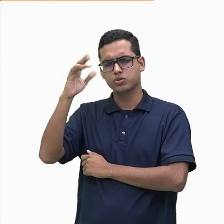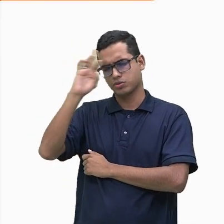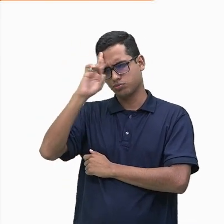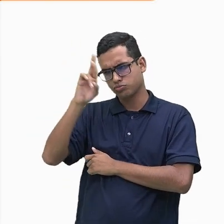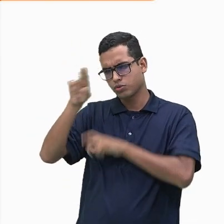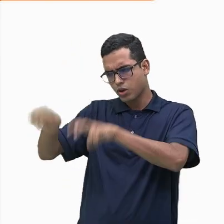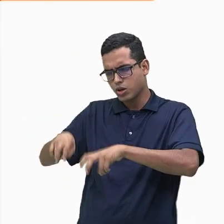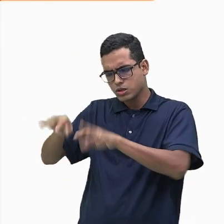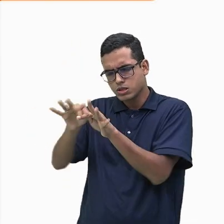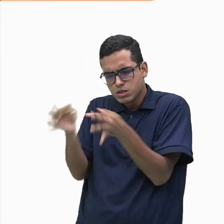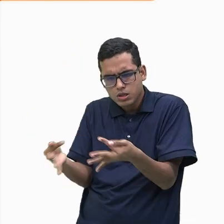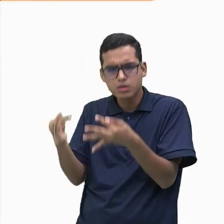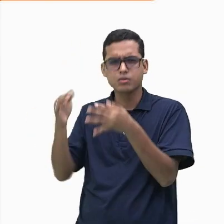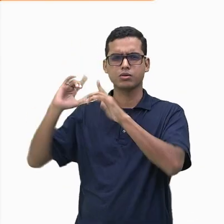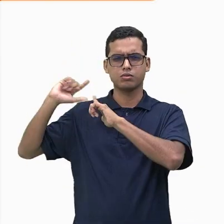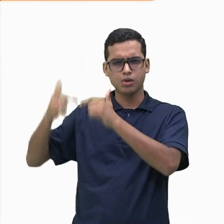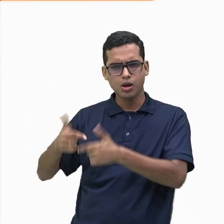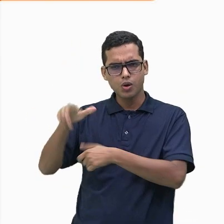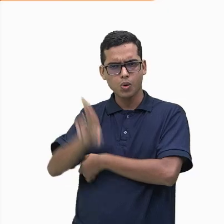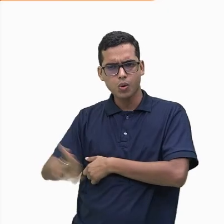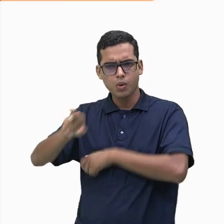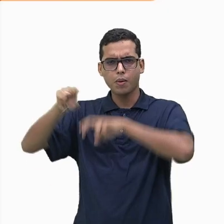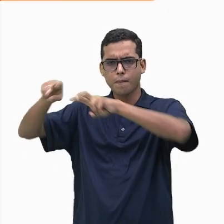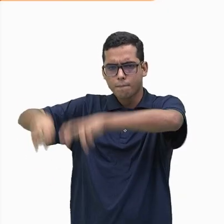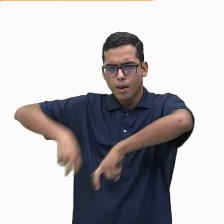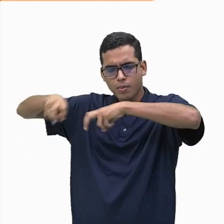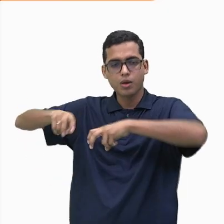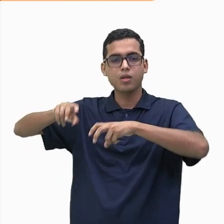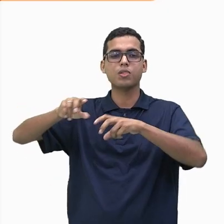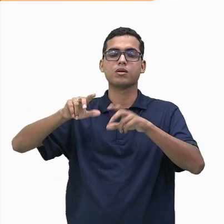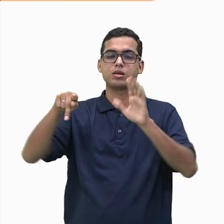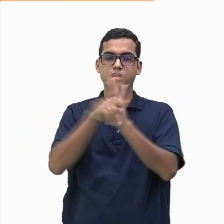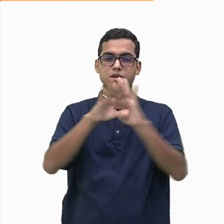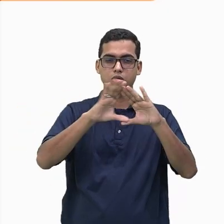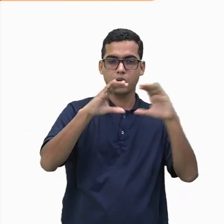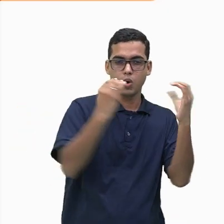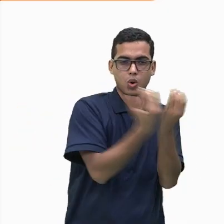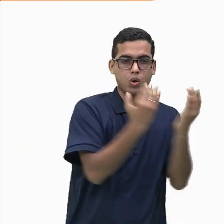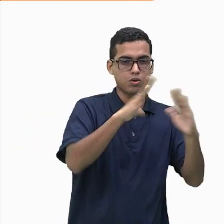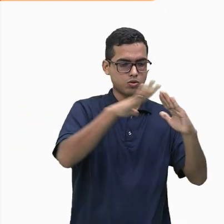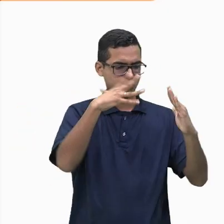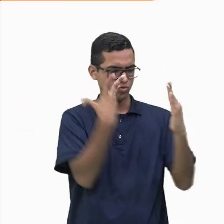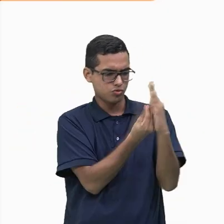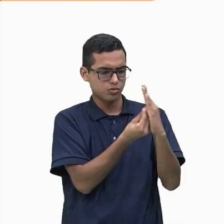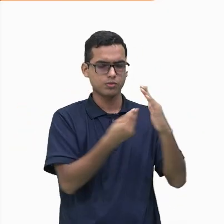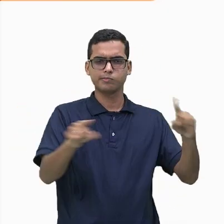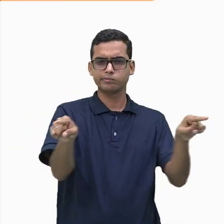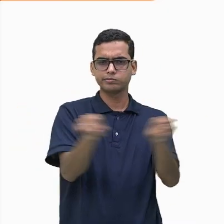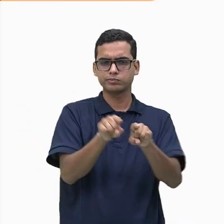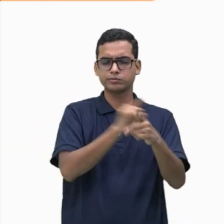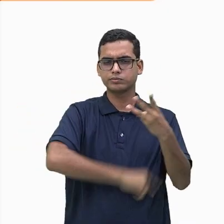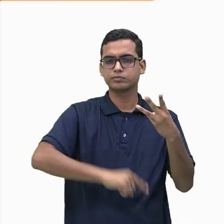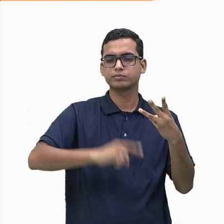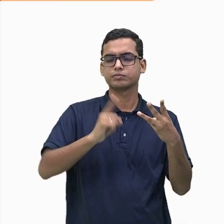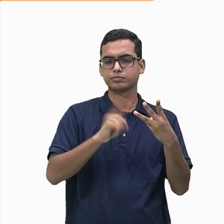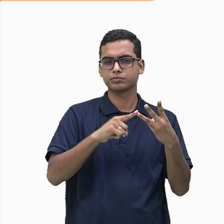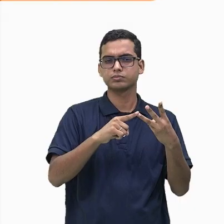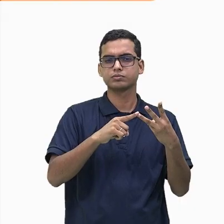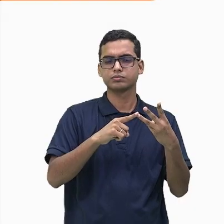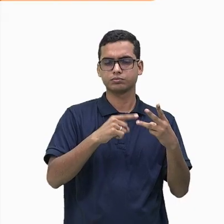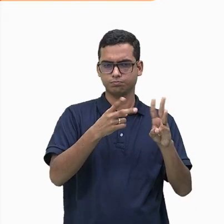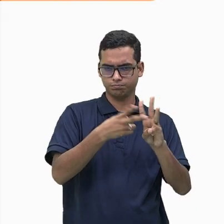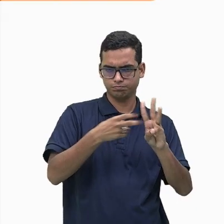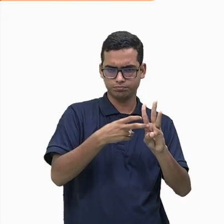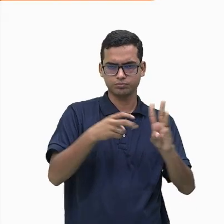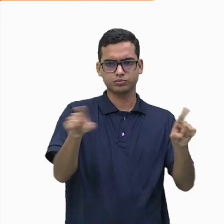que tradicionalmente vai ser utilizada também em comunidades quilombolas e indígenas. Agora, a coivara, gente, ela também vai ser